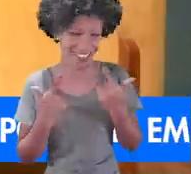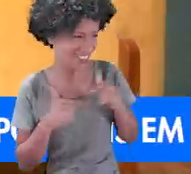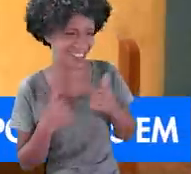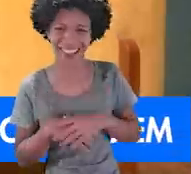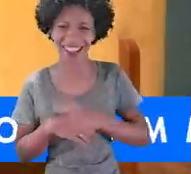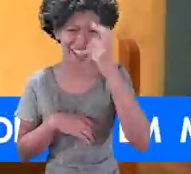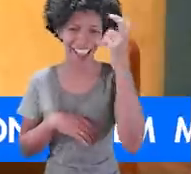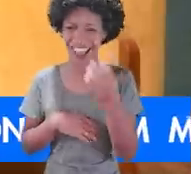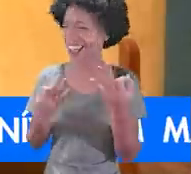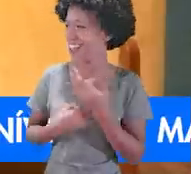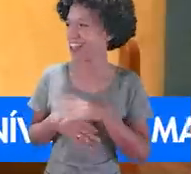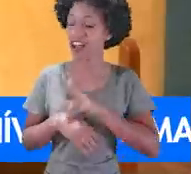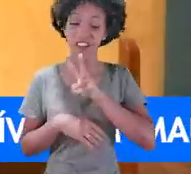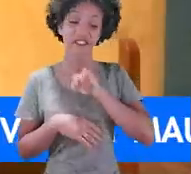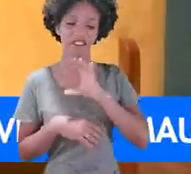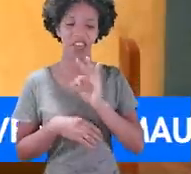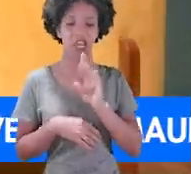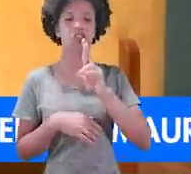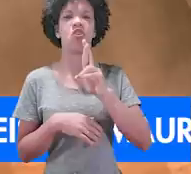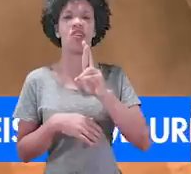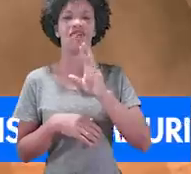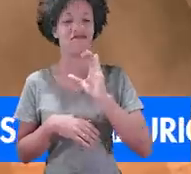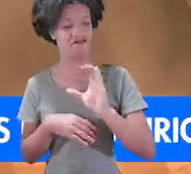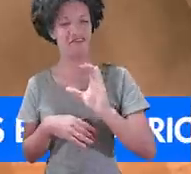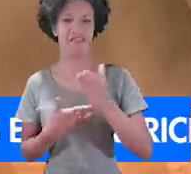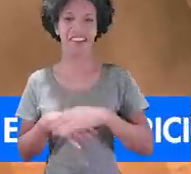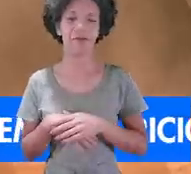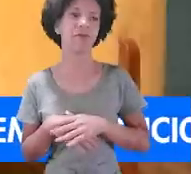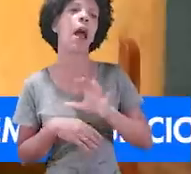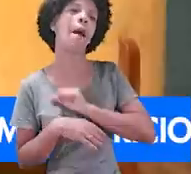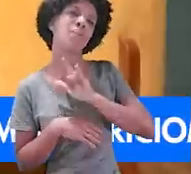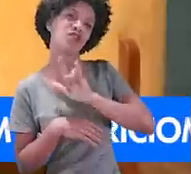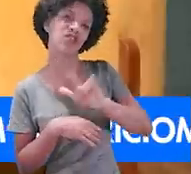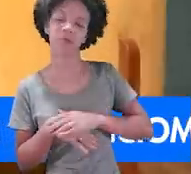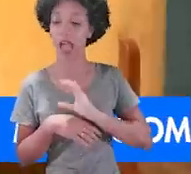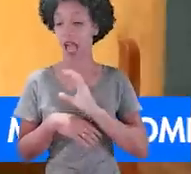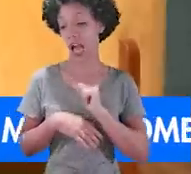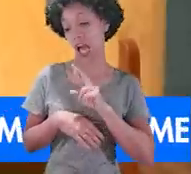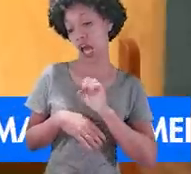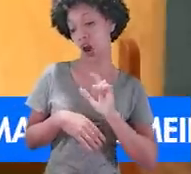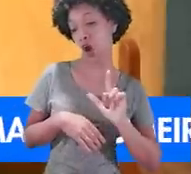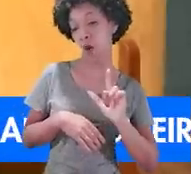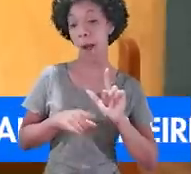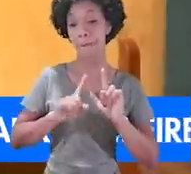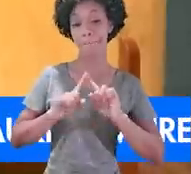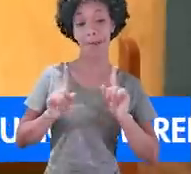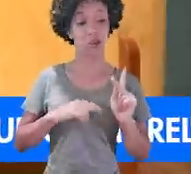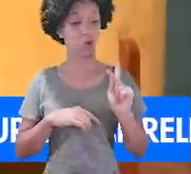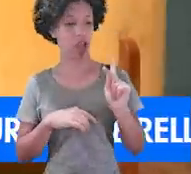Cara, isso é genial. Victor, com C mudo. Amor, te amo. É tipo Carol com K. Victor, com C